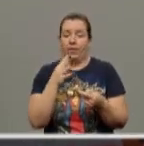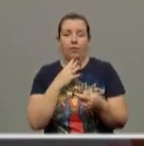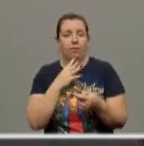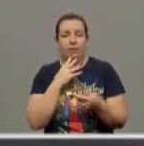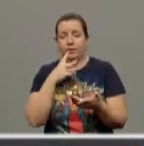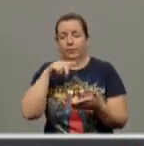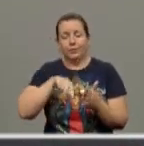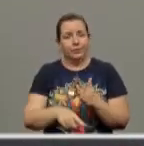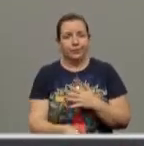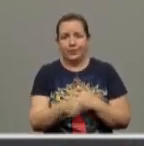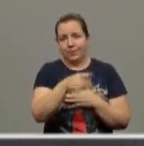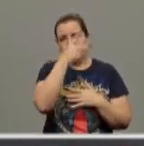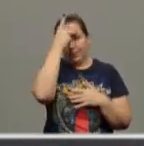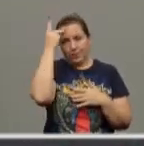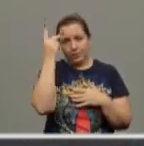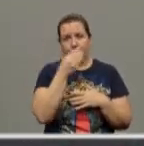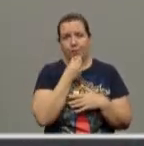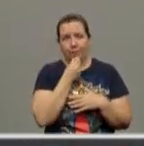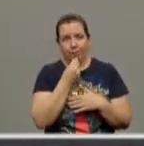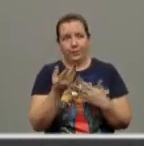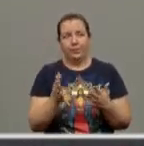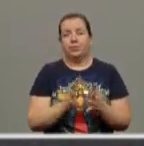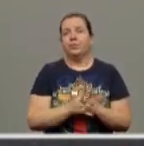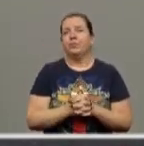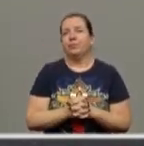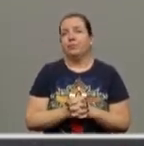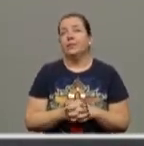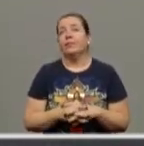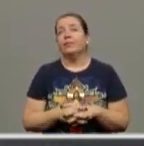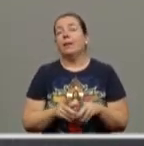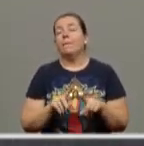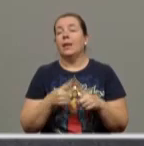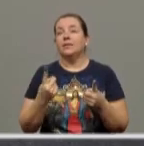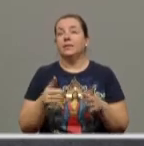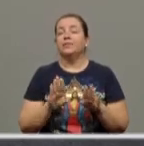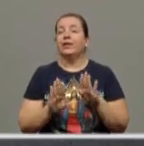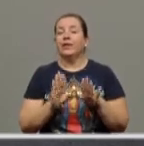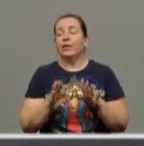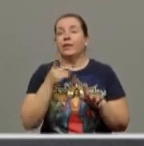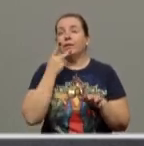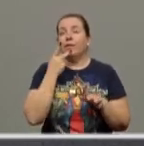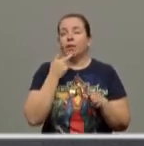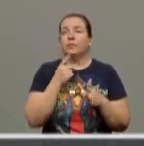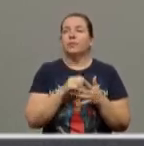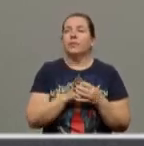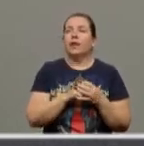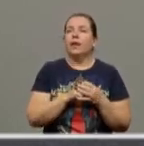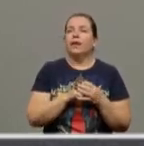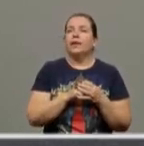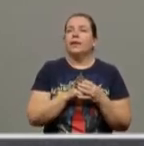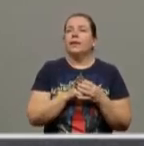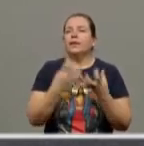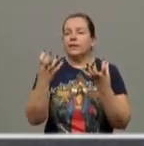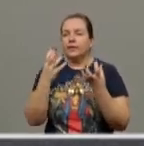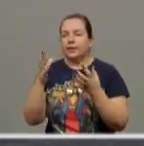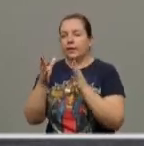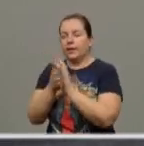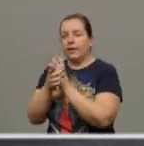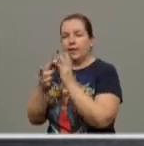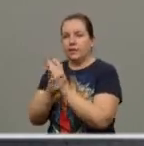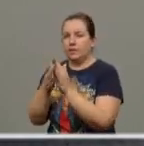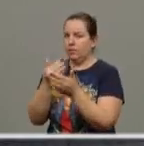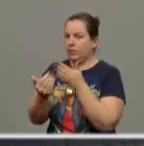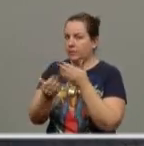acompanhado do que só. Aí muda o verbo, muda até o ditado, né? E aí vai, então casa com aquele, né, com